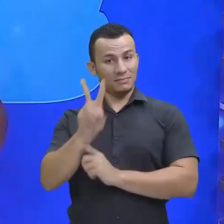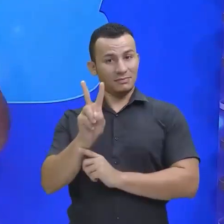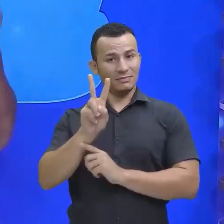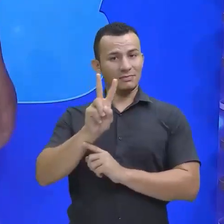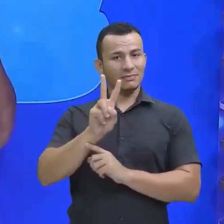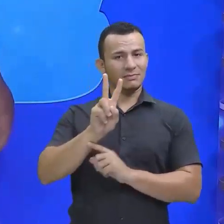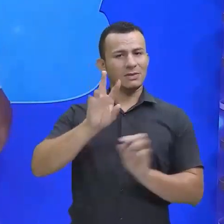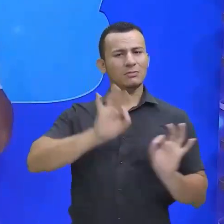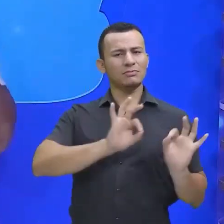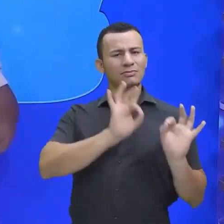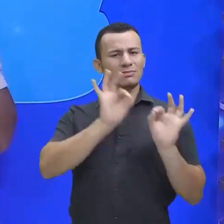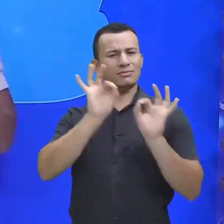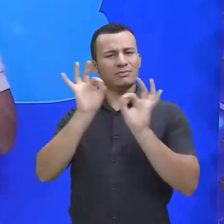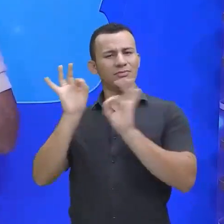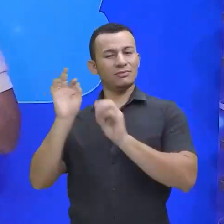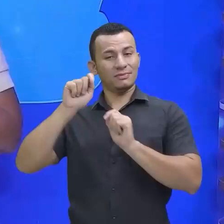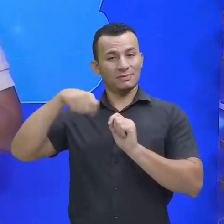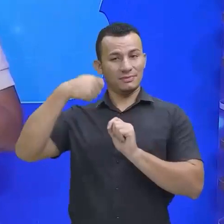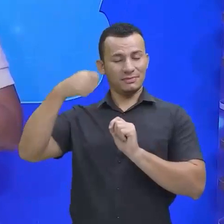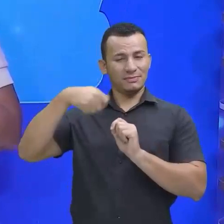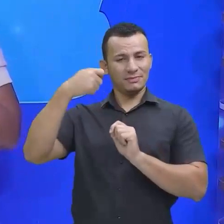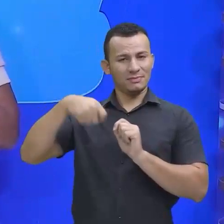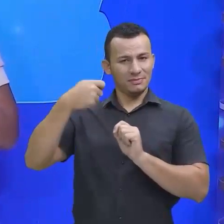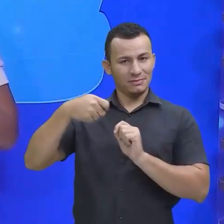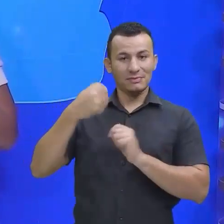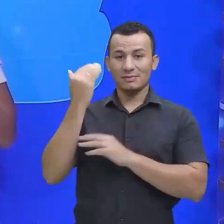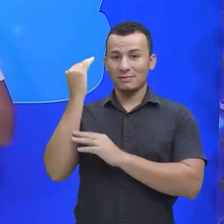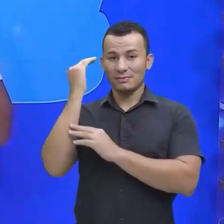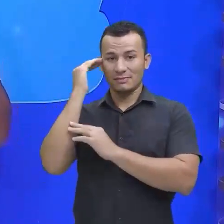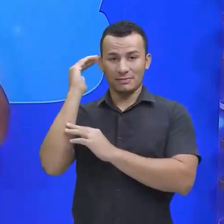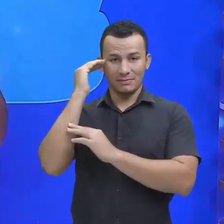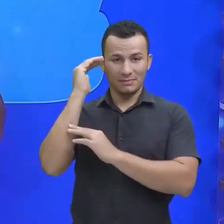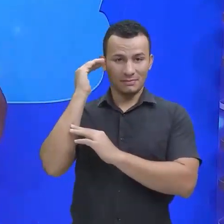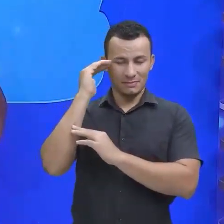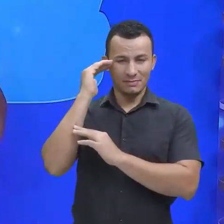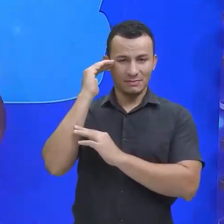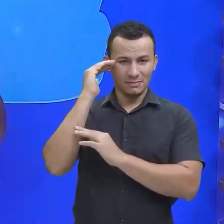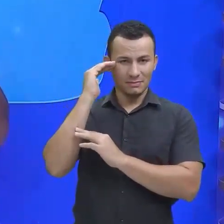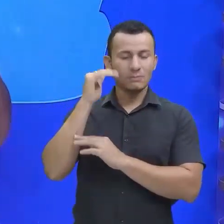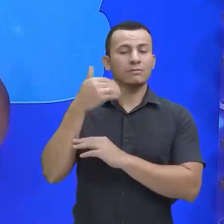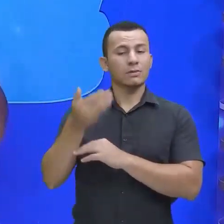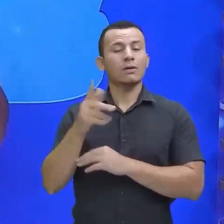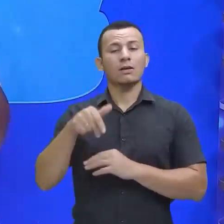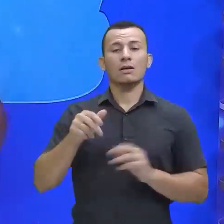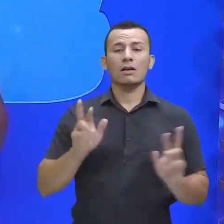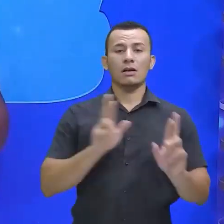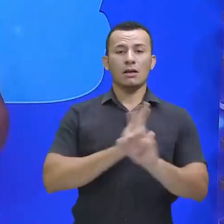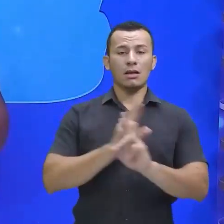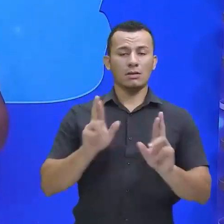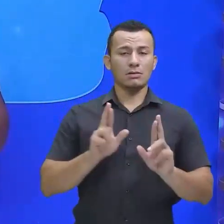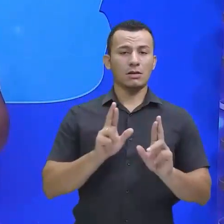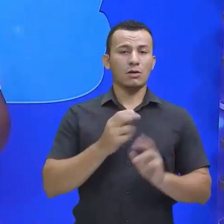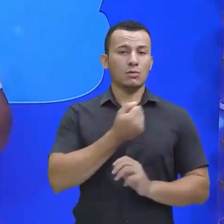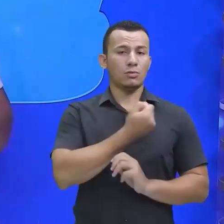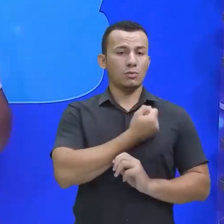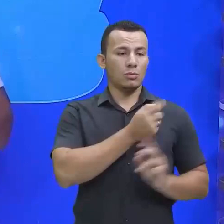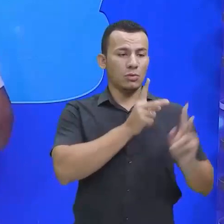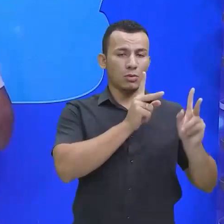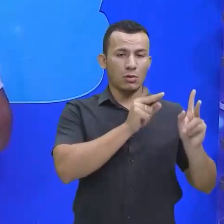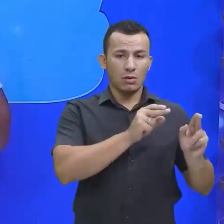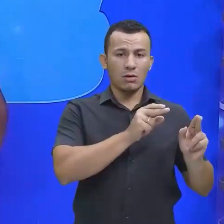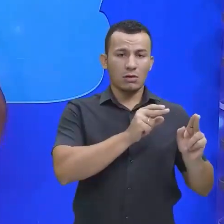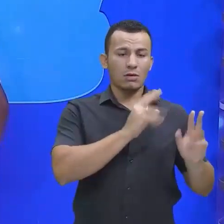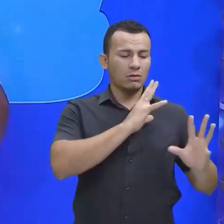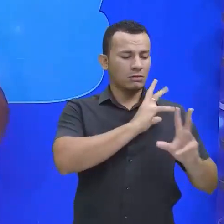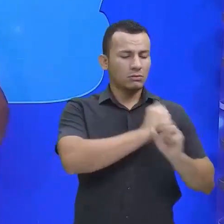Viram o que foi que a Vilminha falou? Vocês entenderam? Falou dessa relação quando tem o mesmo resultado,